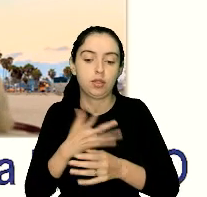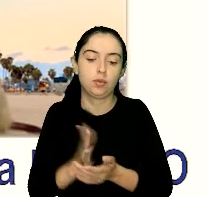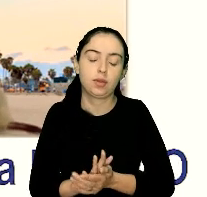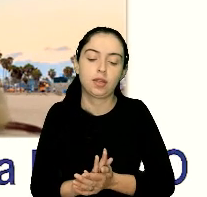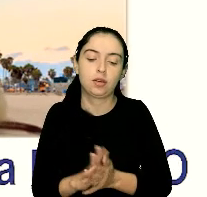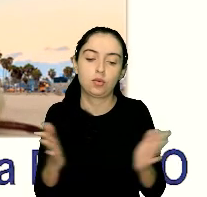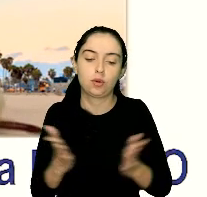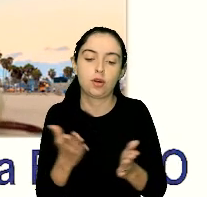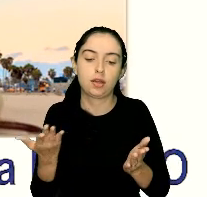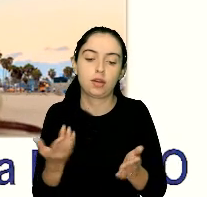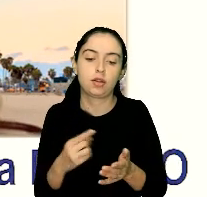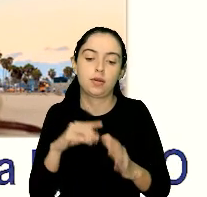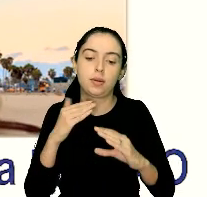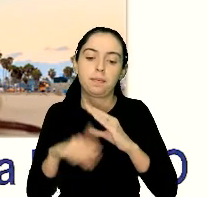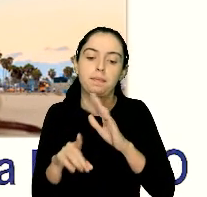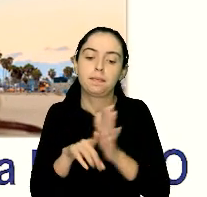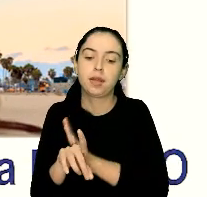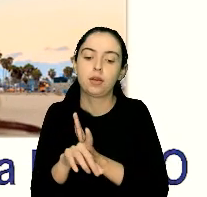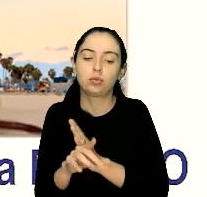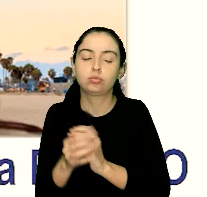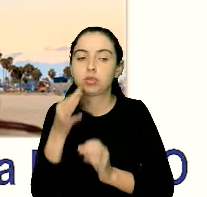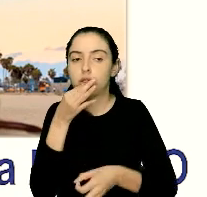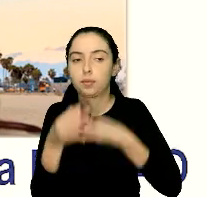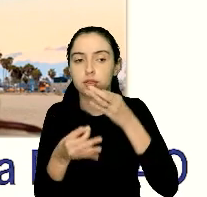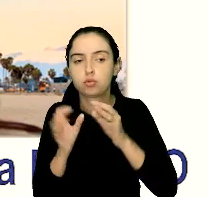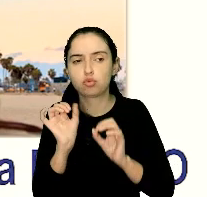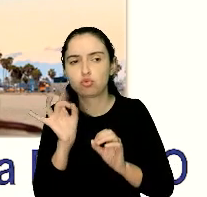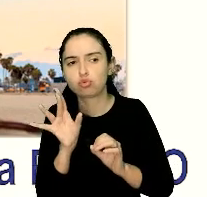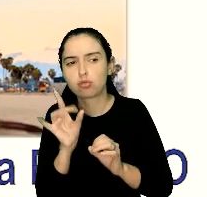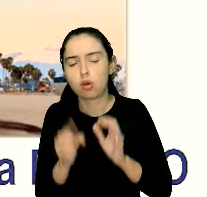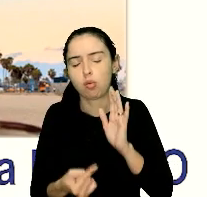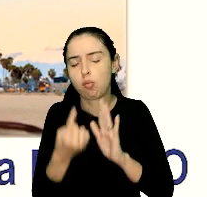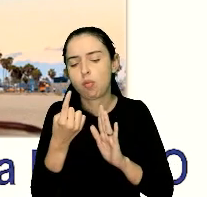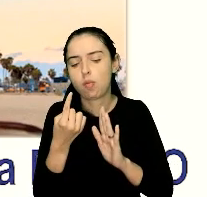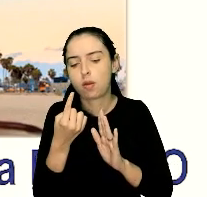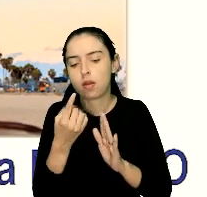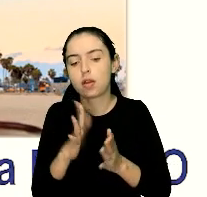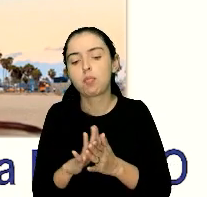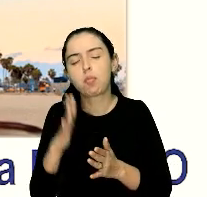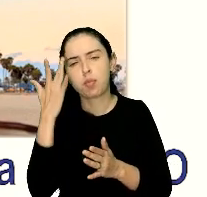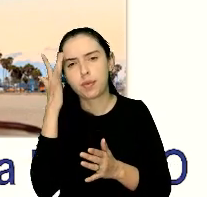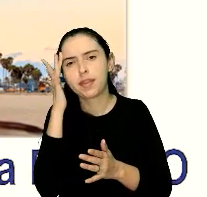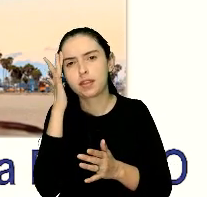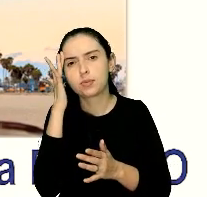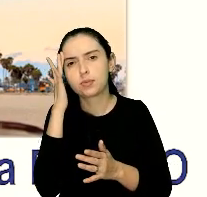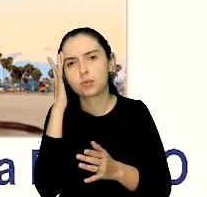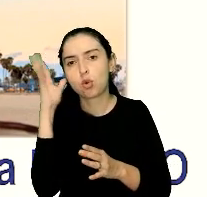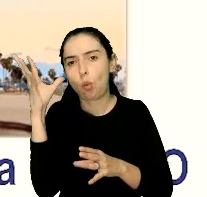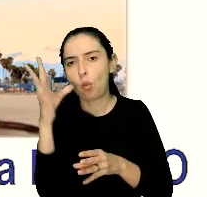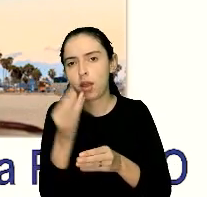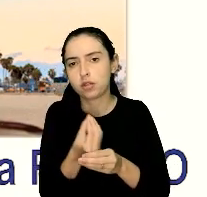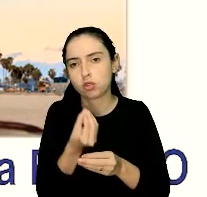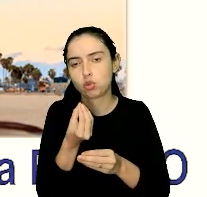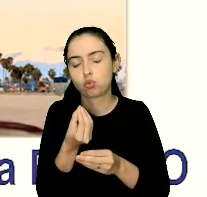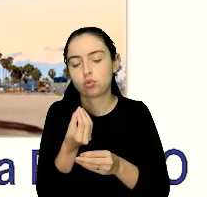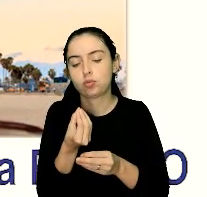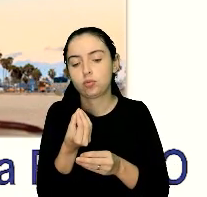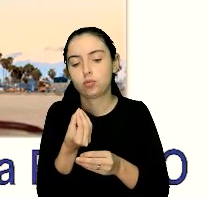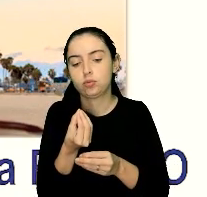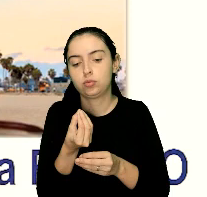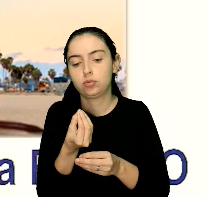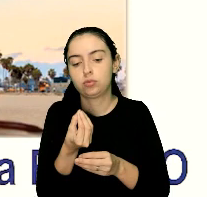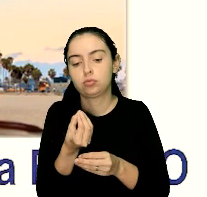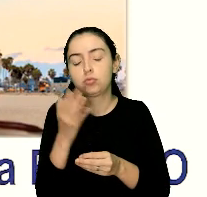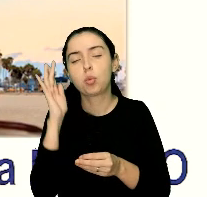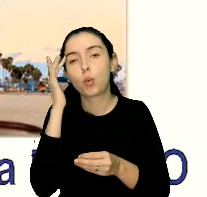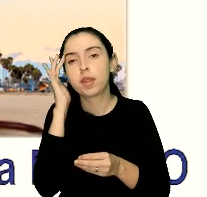algumas perguntas e comentários. Eu vou ler somente um, que eu acredito que dá para fazer um resumo daquilo que a gente entende